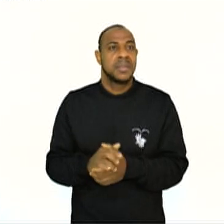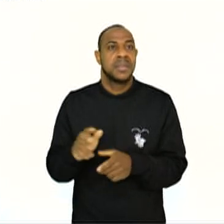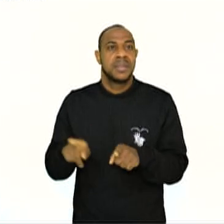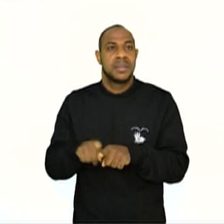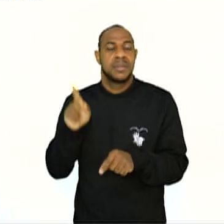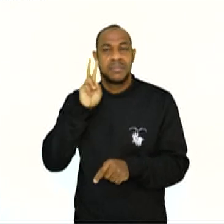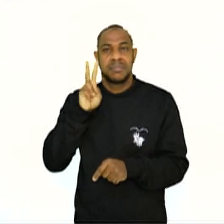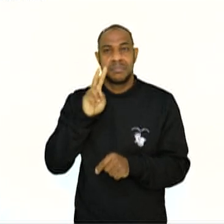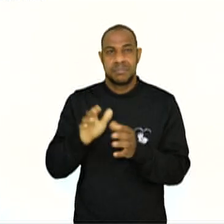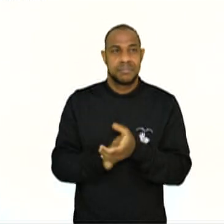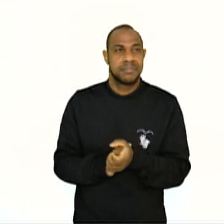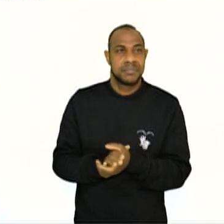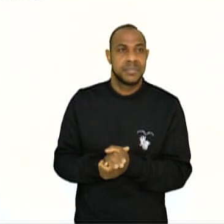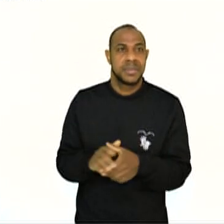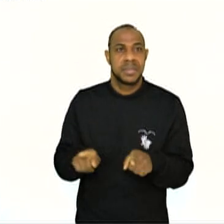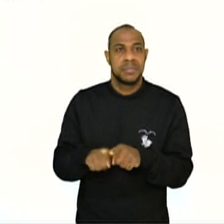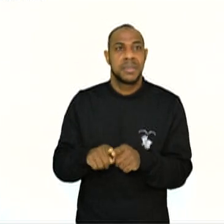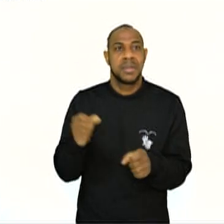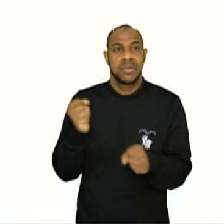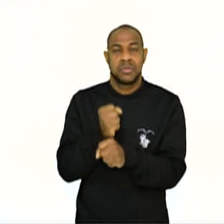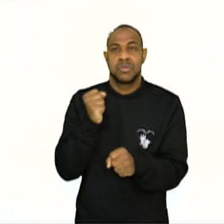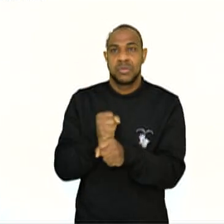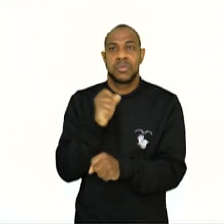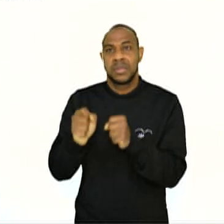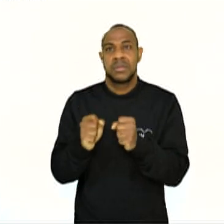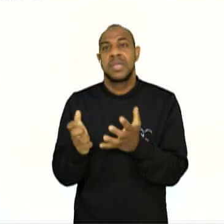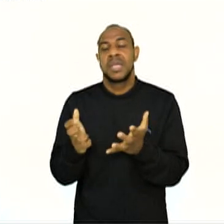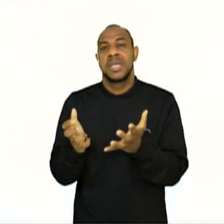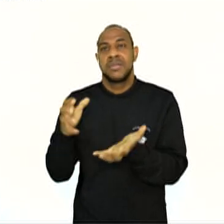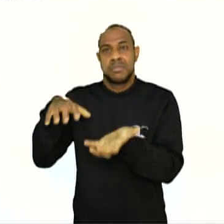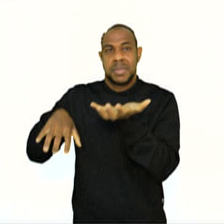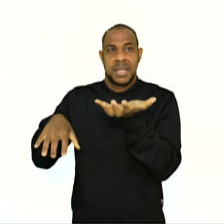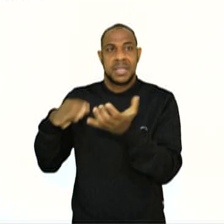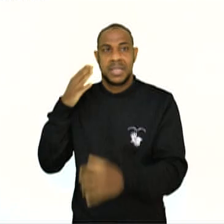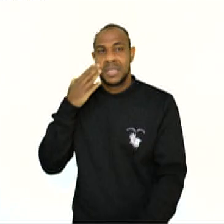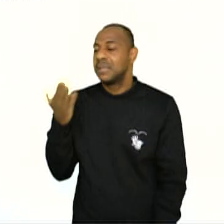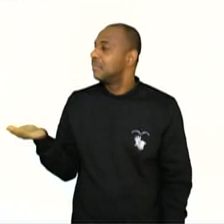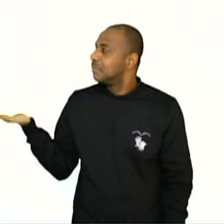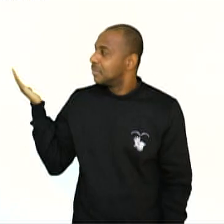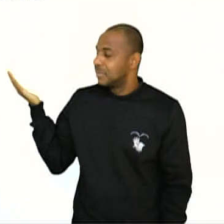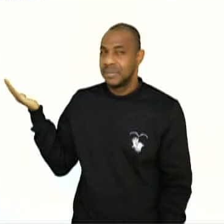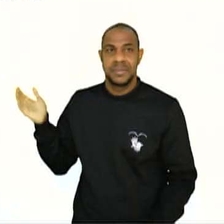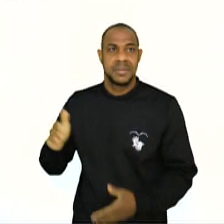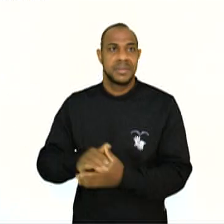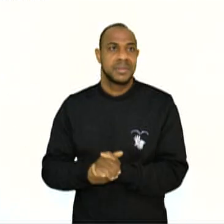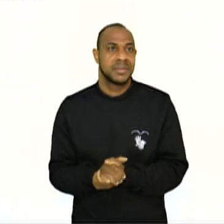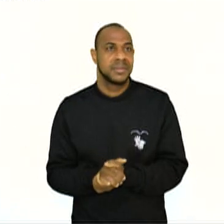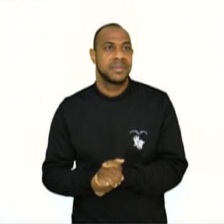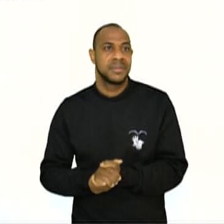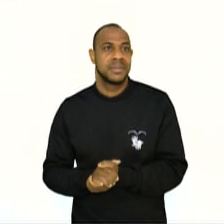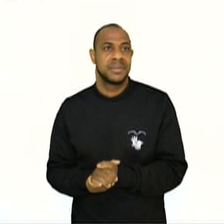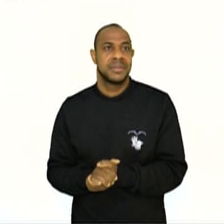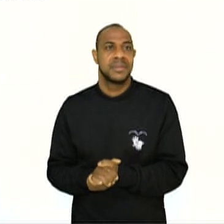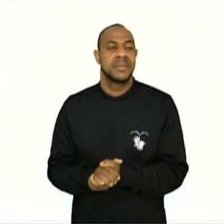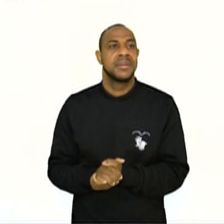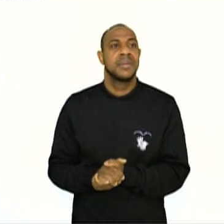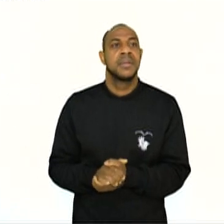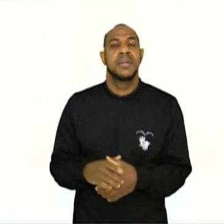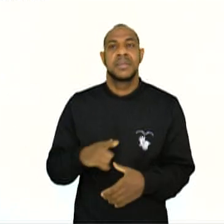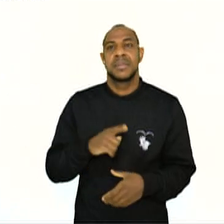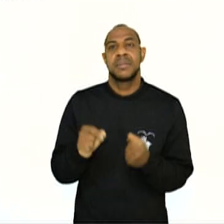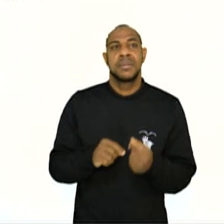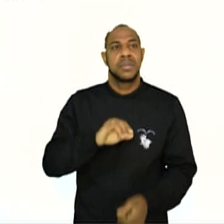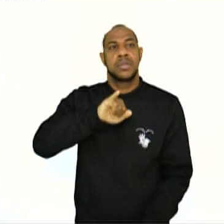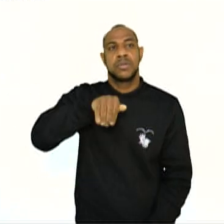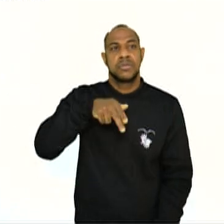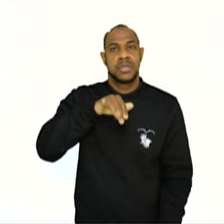plano de meta. E a construção de Brasília, né? Não foi feita com dinheiro privado, foi feita totalmente com dinheiro público.